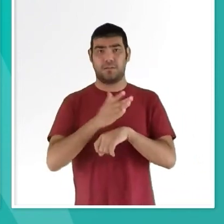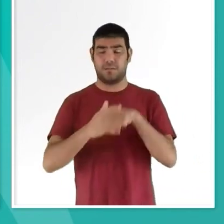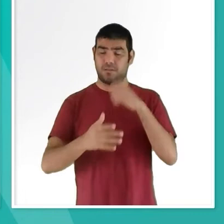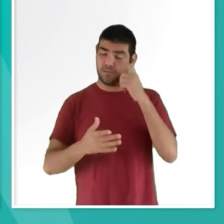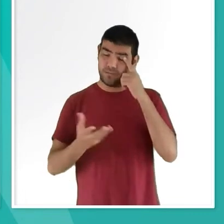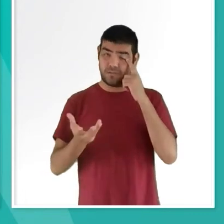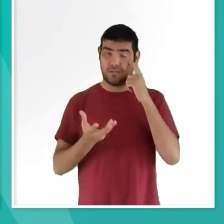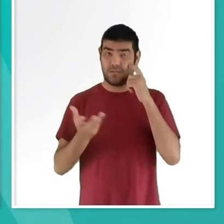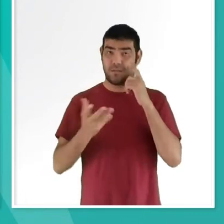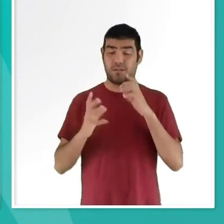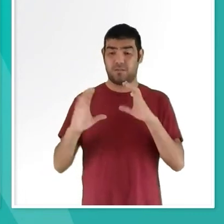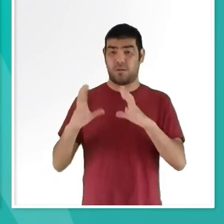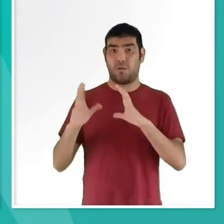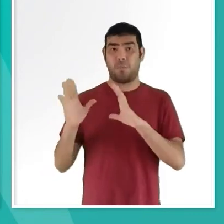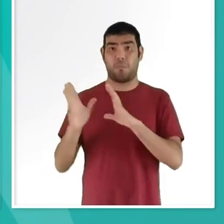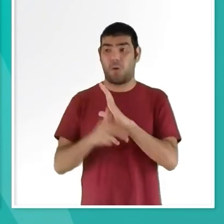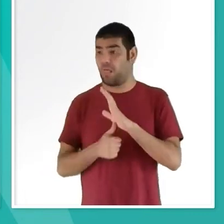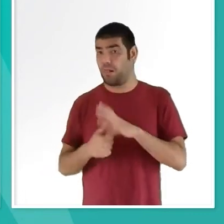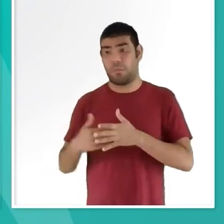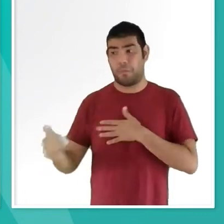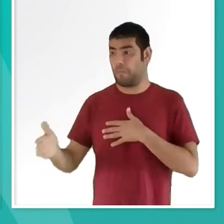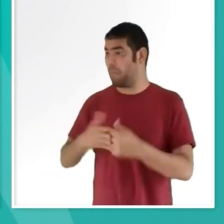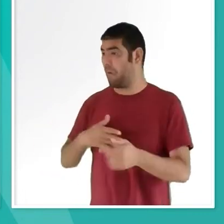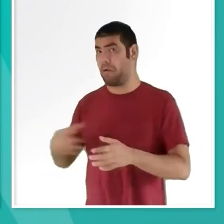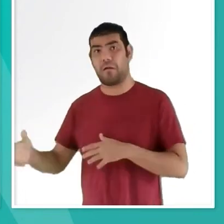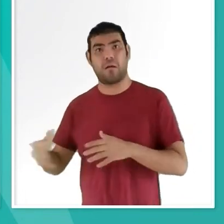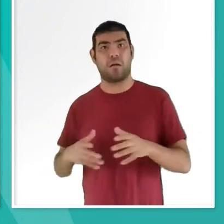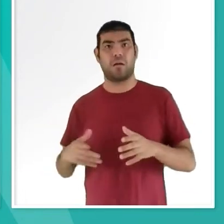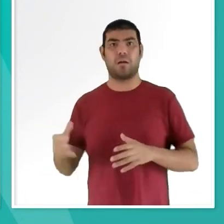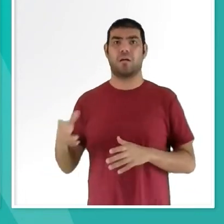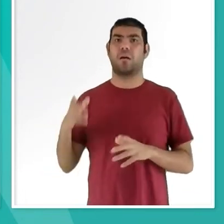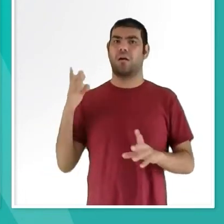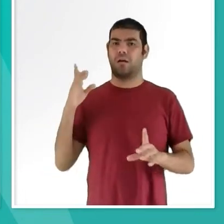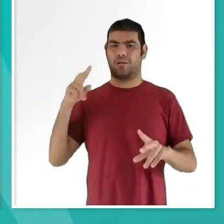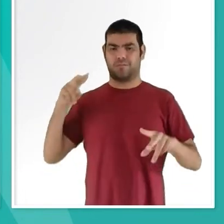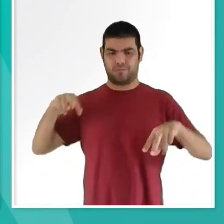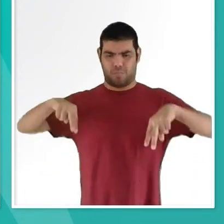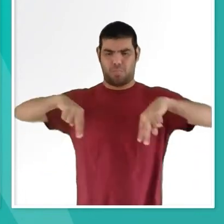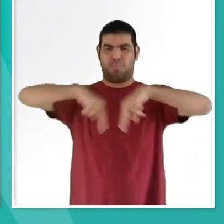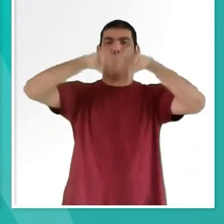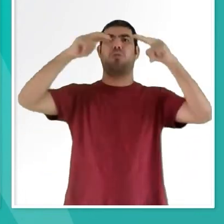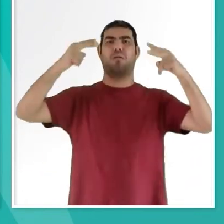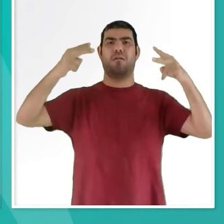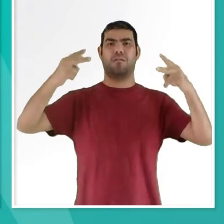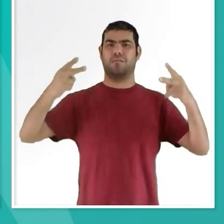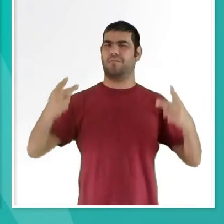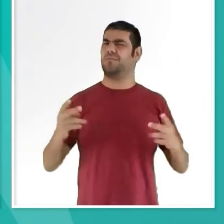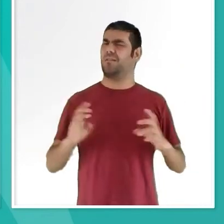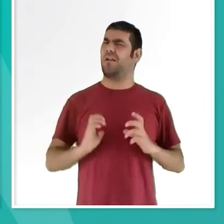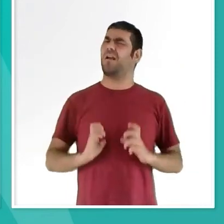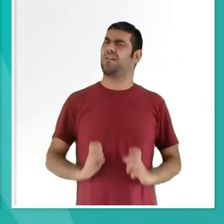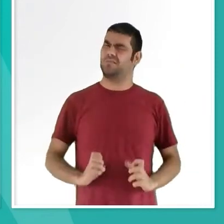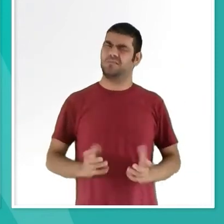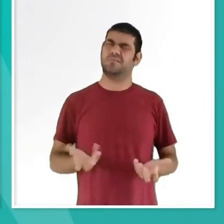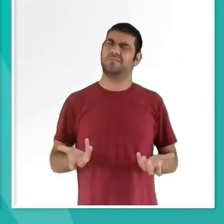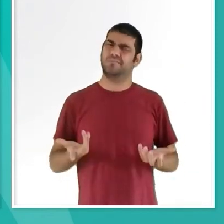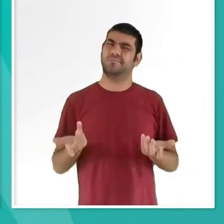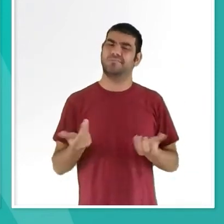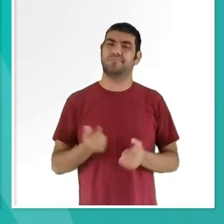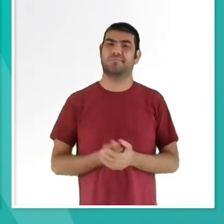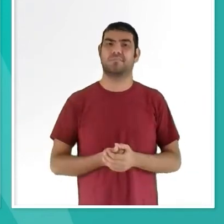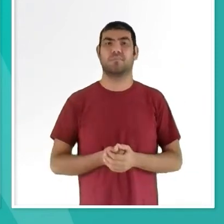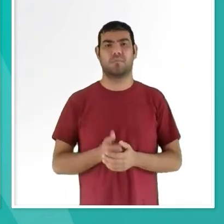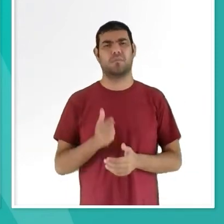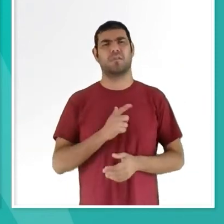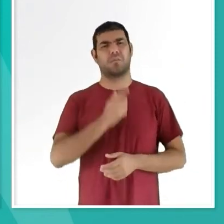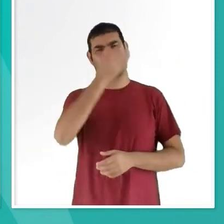de todo jeito, inclusive causando acidente no adversário. Isso é antiético, pessoal. E tem muita gente ainda que também